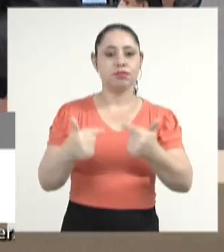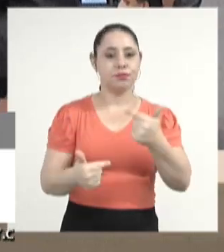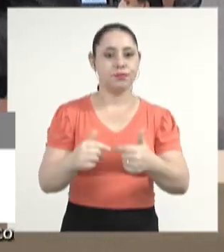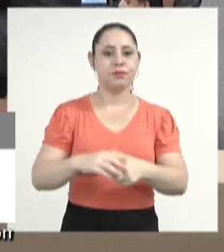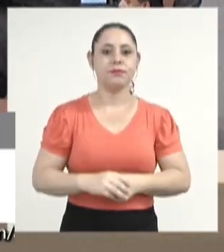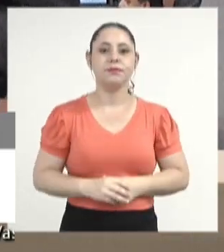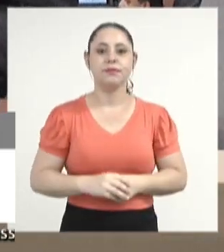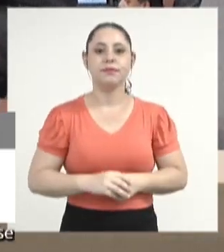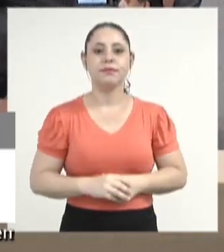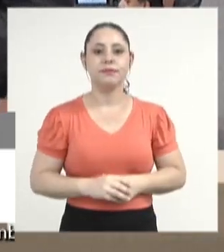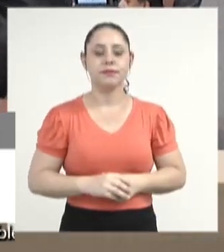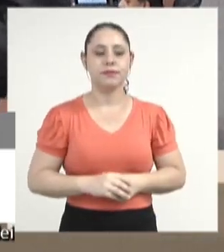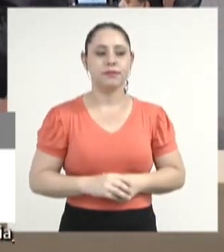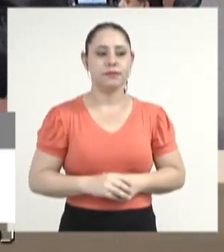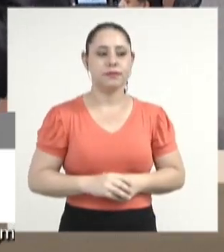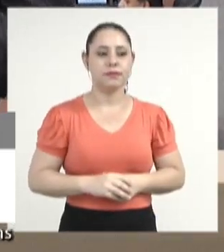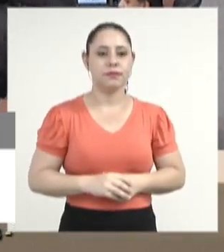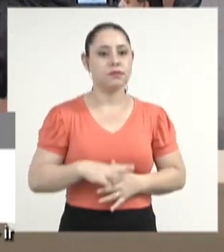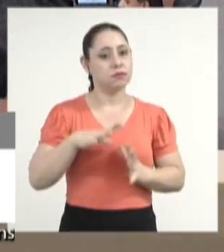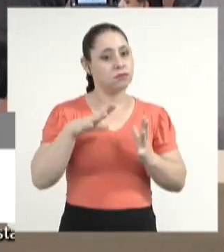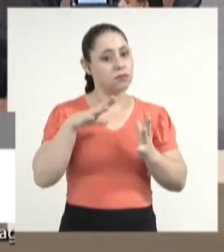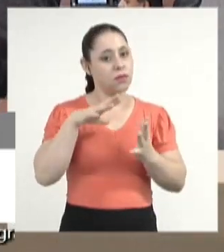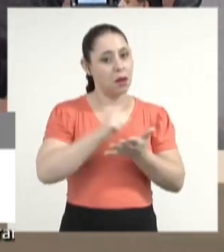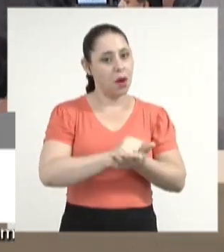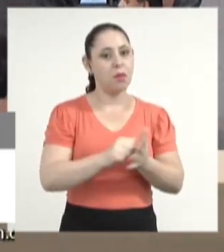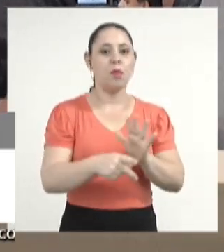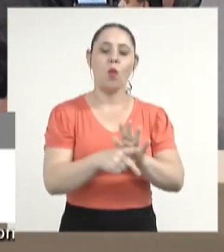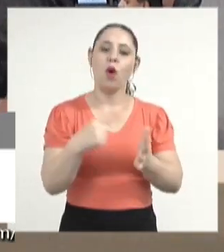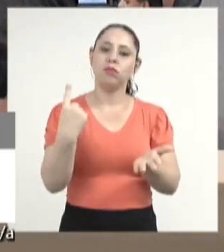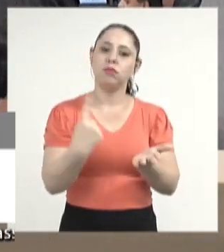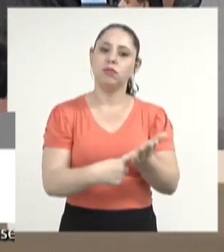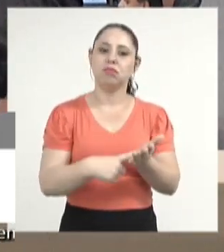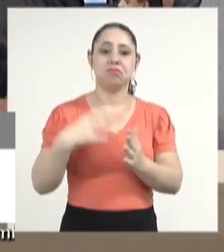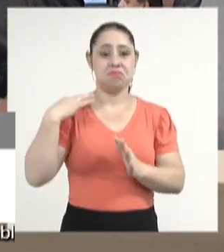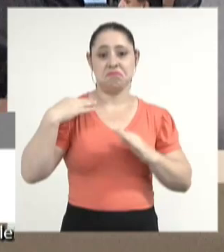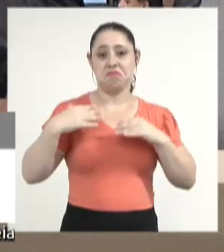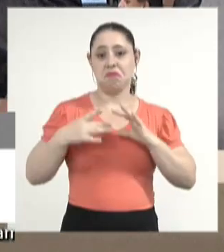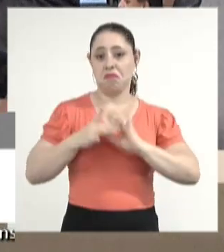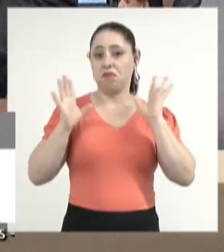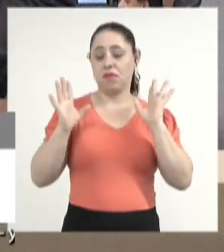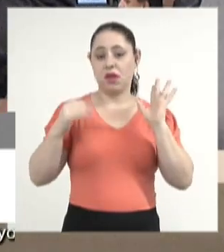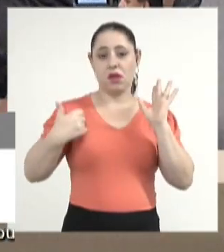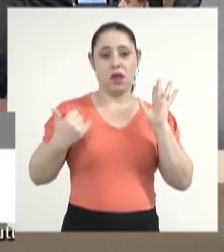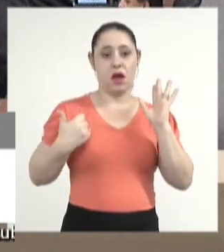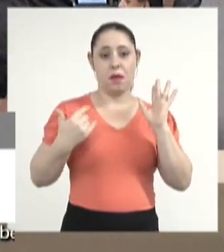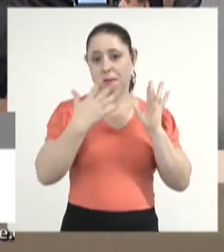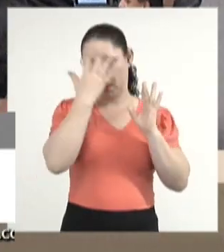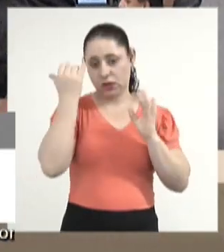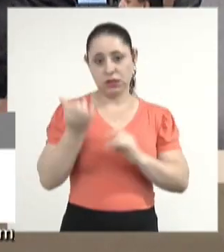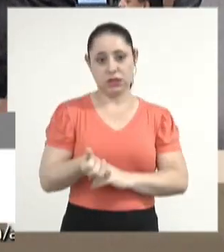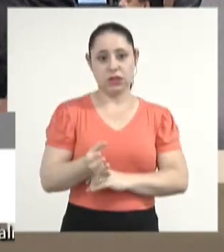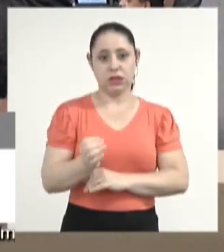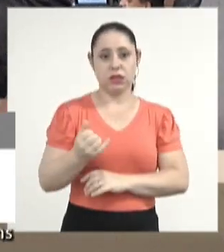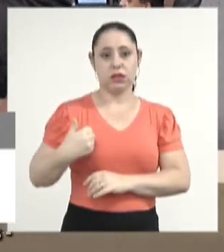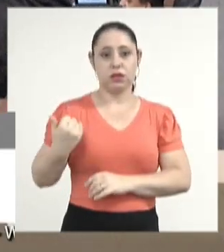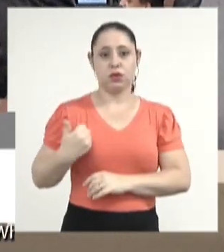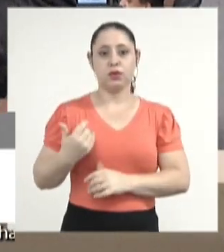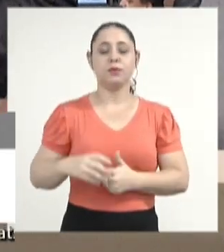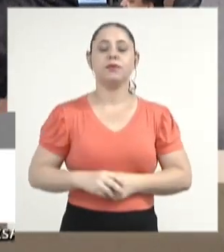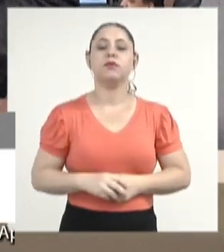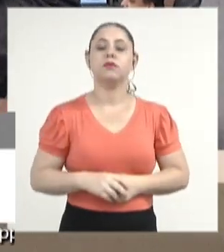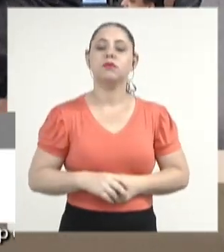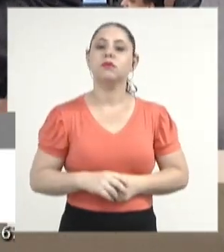políticos. Essa adesão a esse plano é voluntária, por idade, 60 anos,